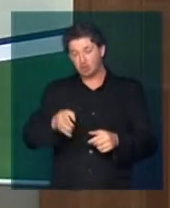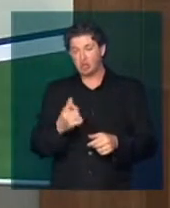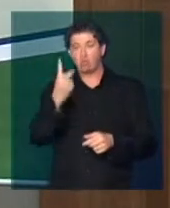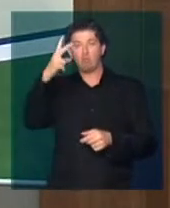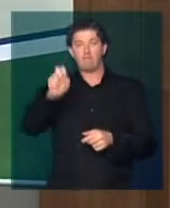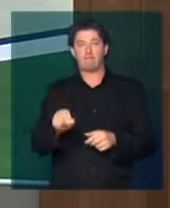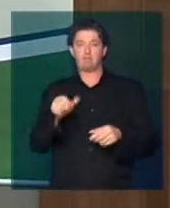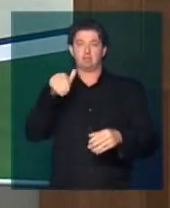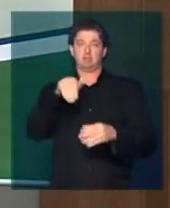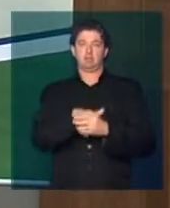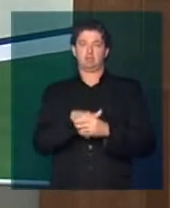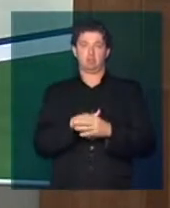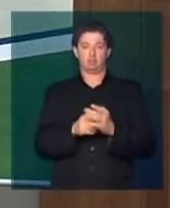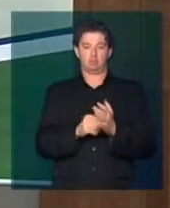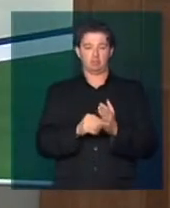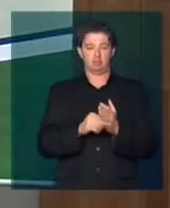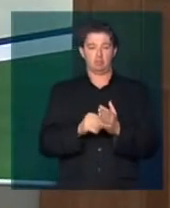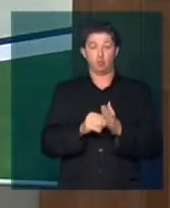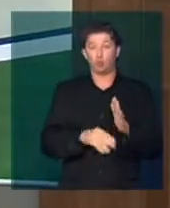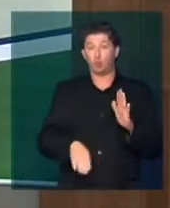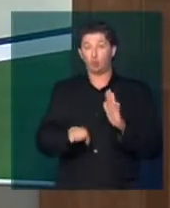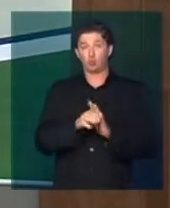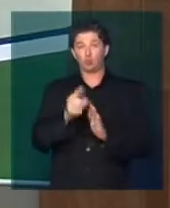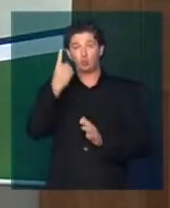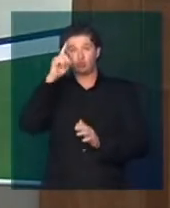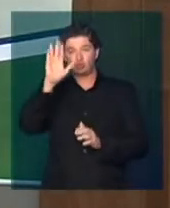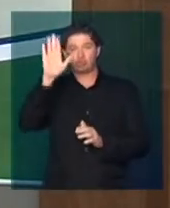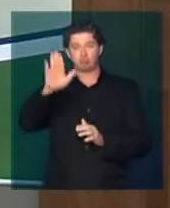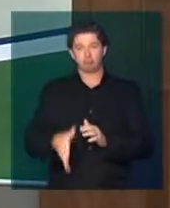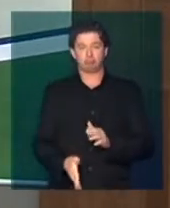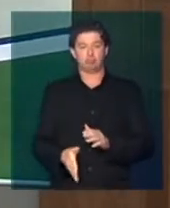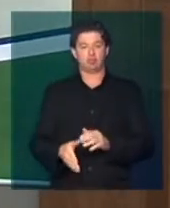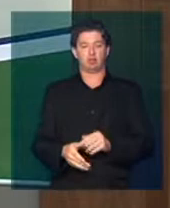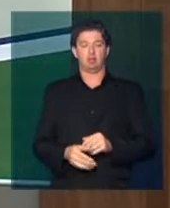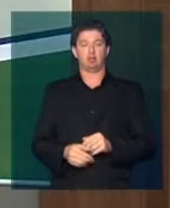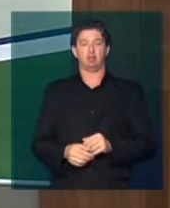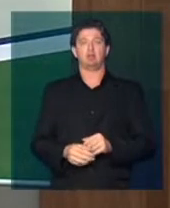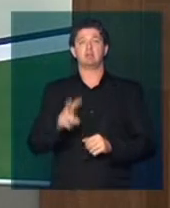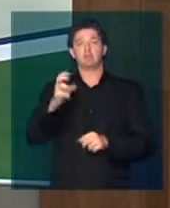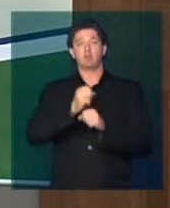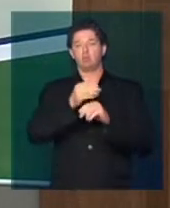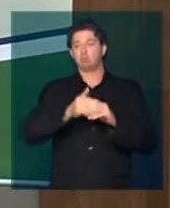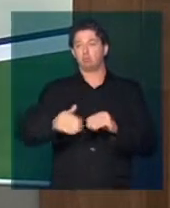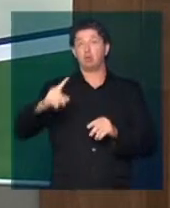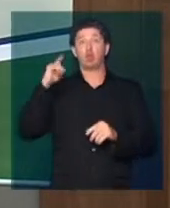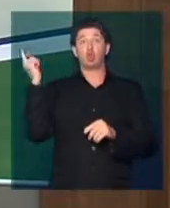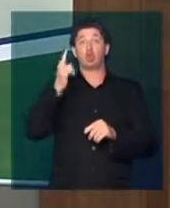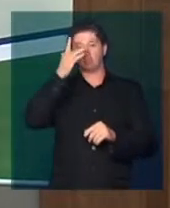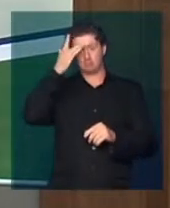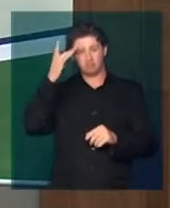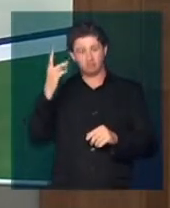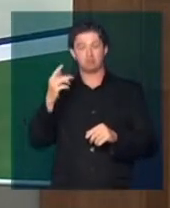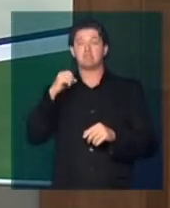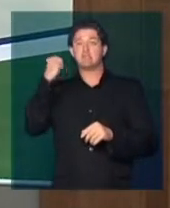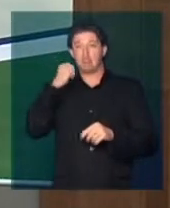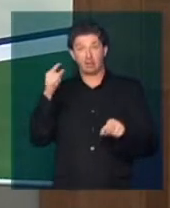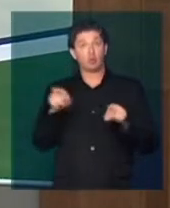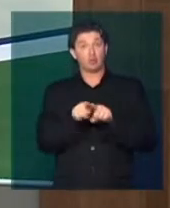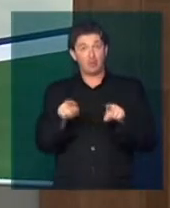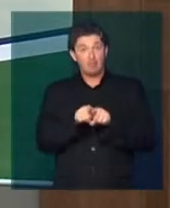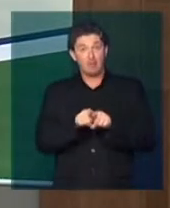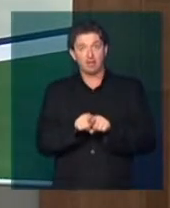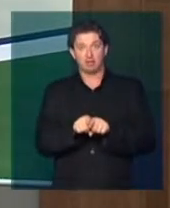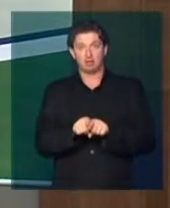eleições. Fazer todas as eleições num dia só, terminar num dia só, mandato de 5 anos para todo mundo, inclusive para senador da